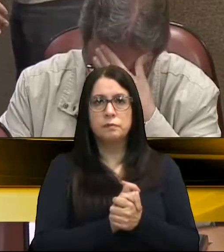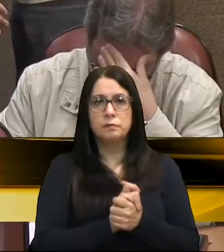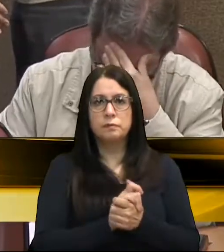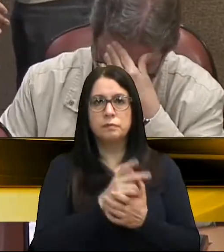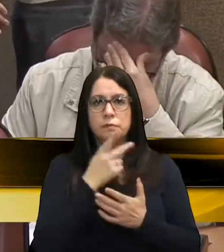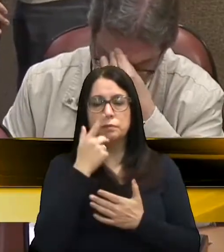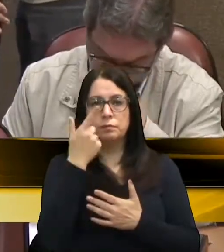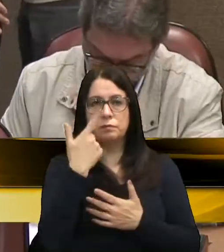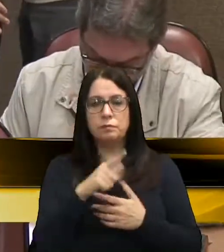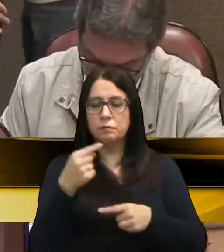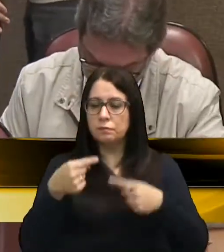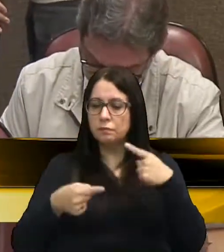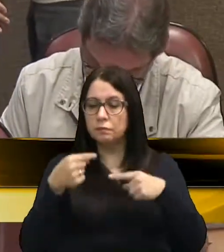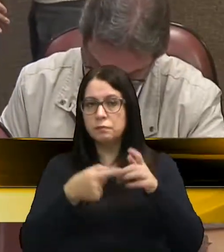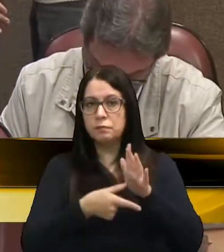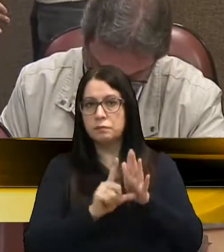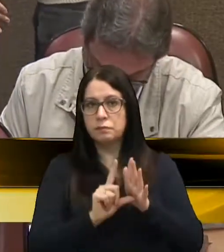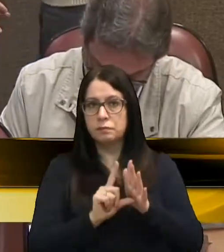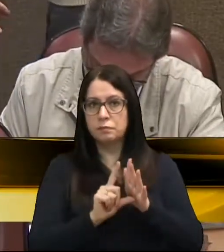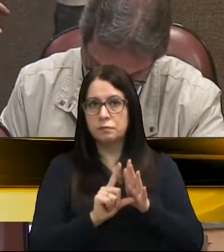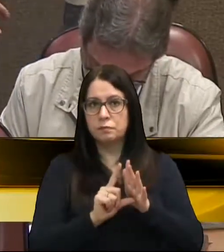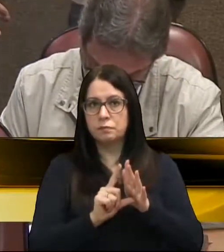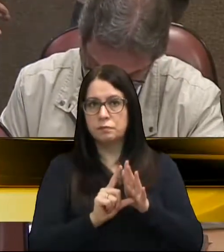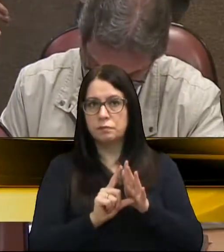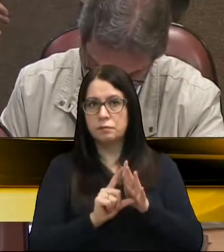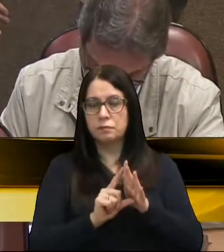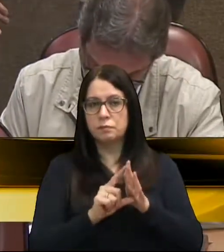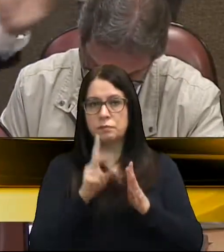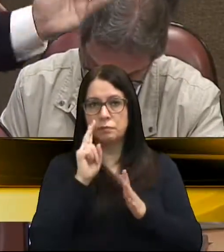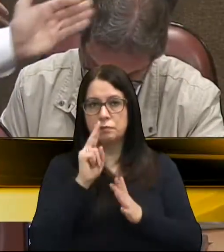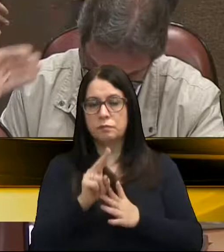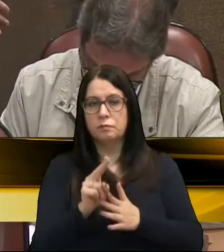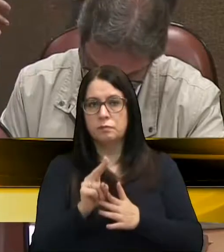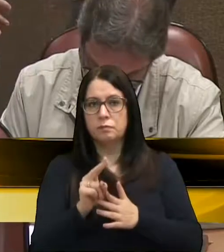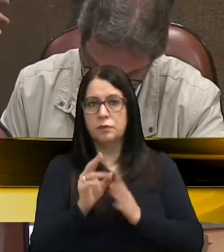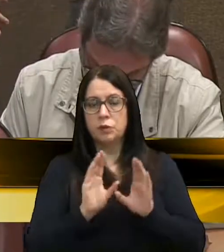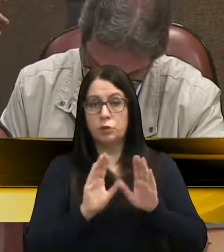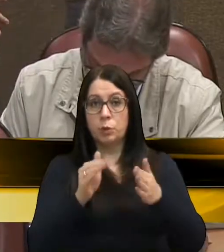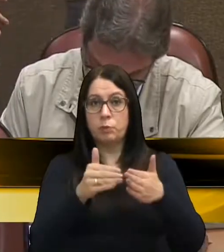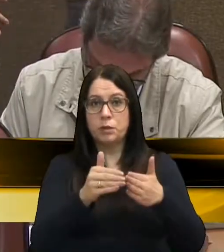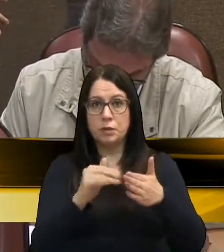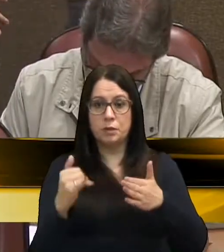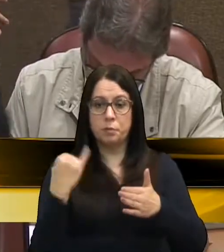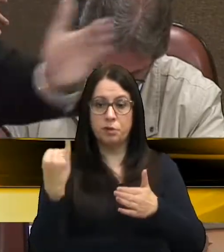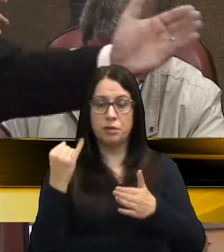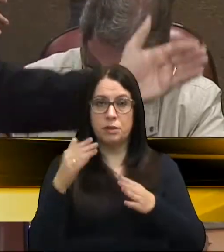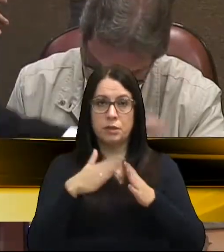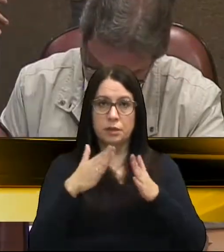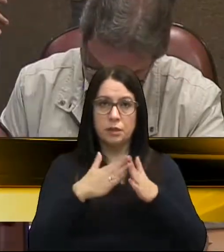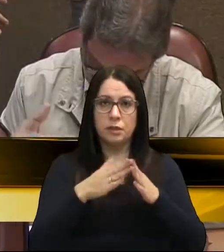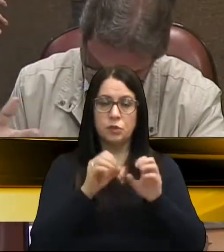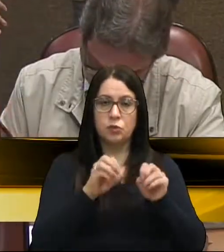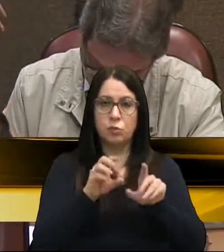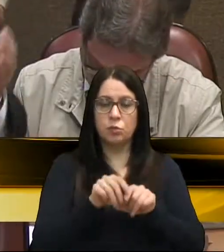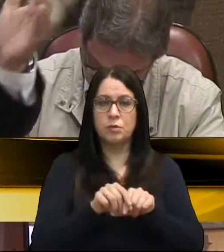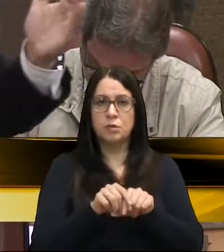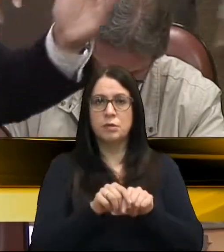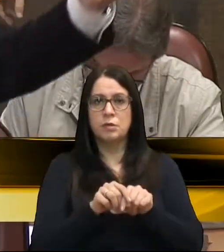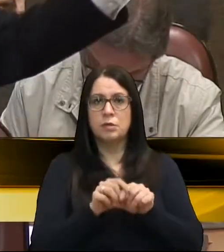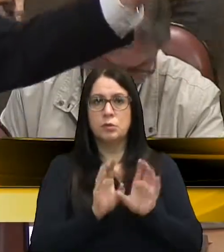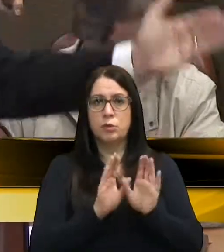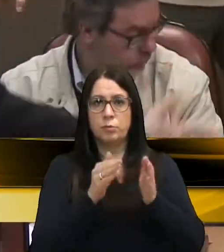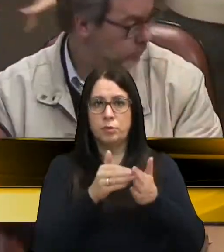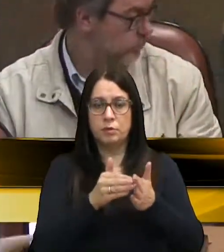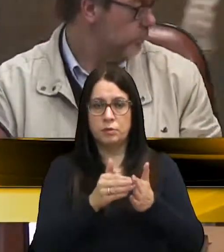Repito a discussão que fiz anteriormente, presidente, consultando as comissões pertinentes dessa casa, de educação,